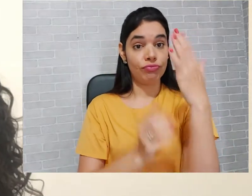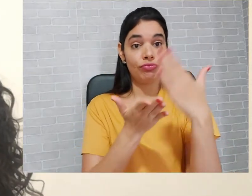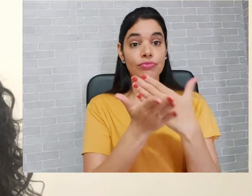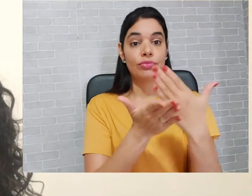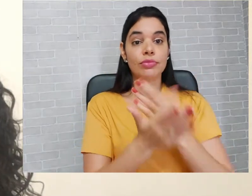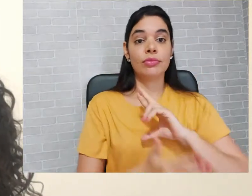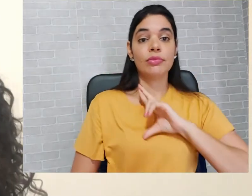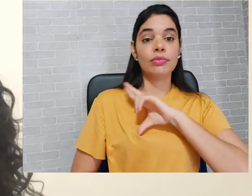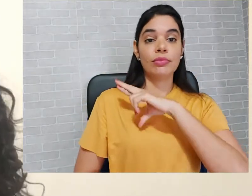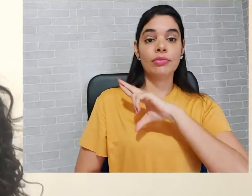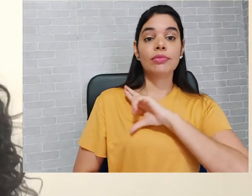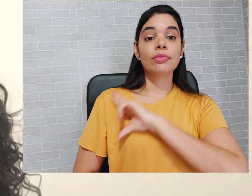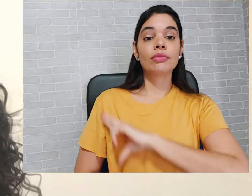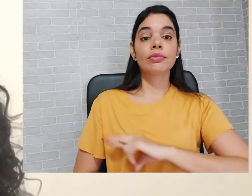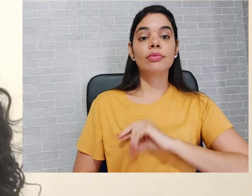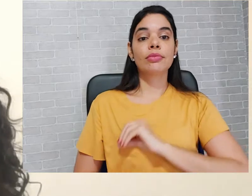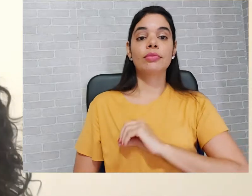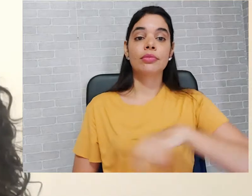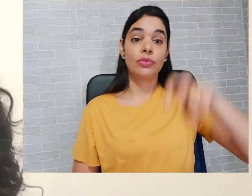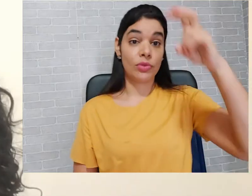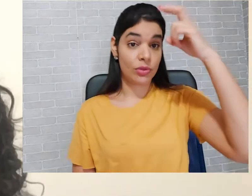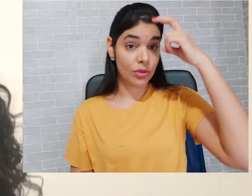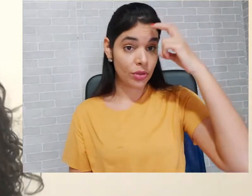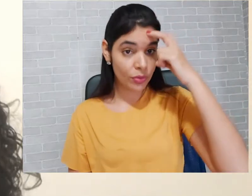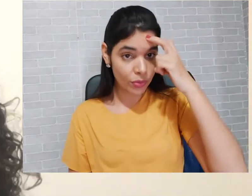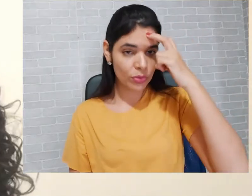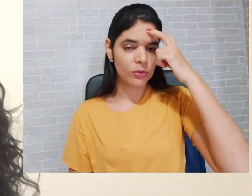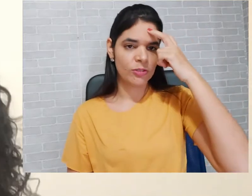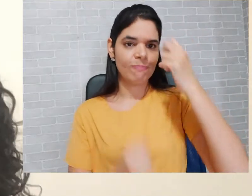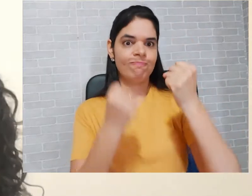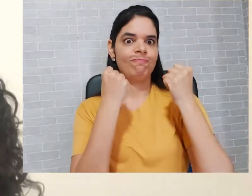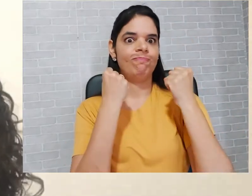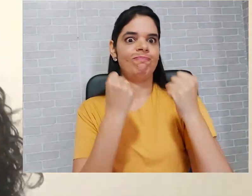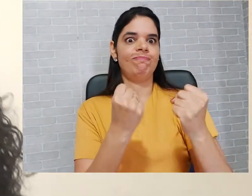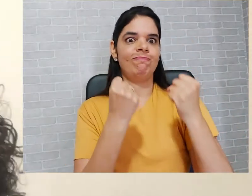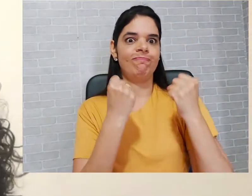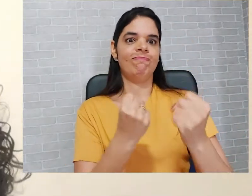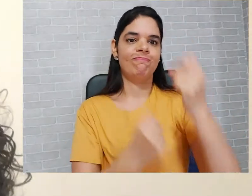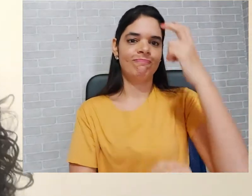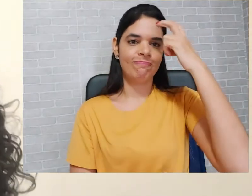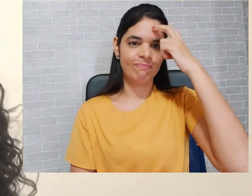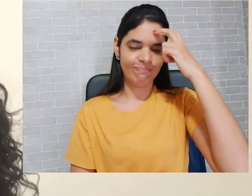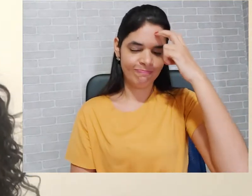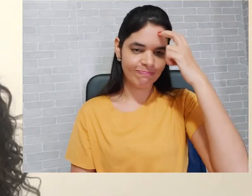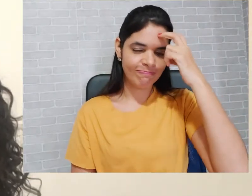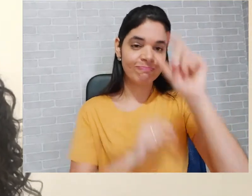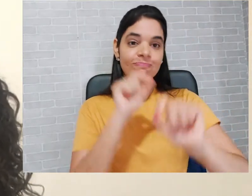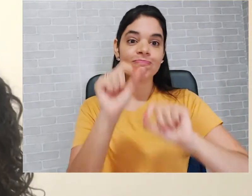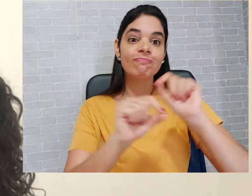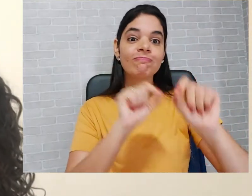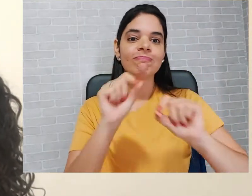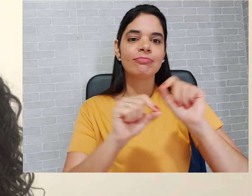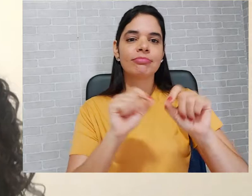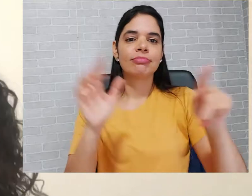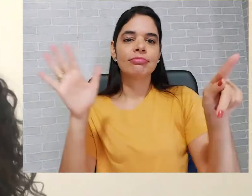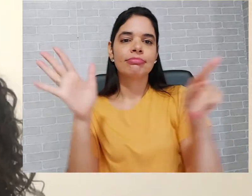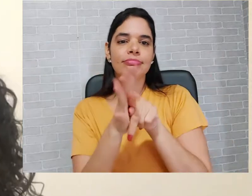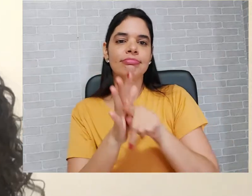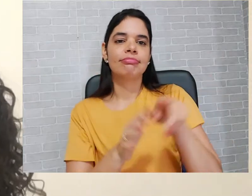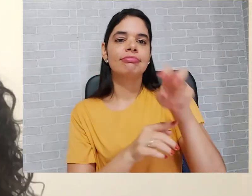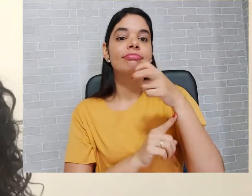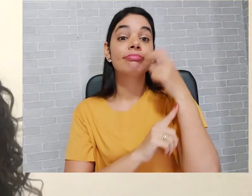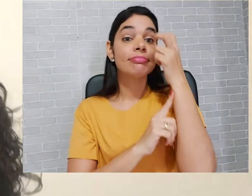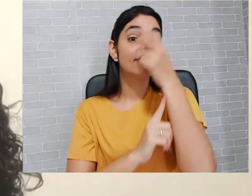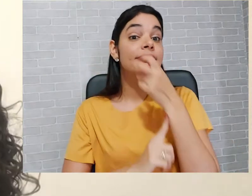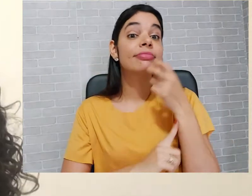romance ali, nós temos a presença da cultura, né? A forte presença da cultura e da tradição do